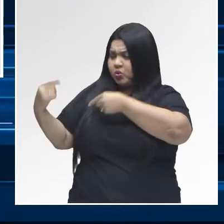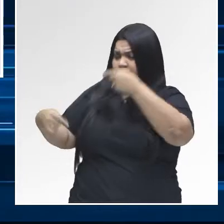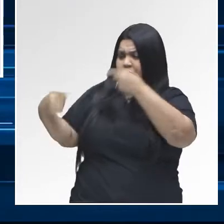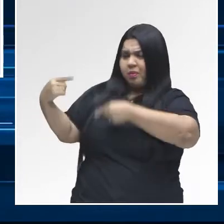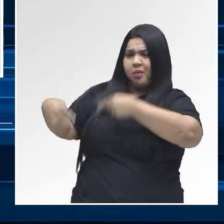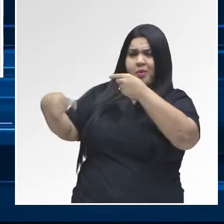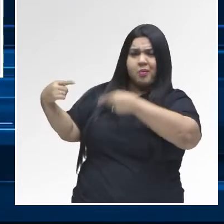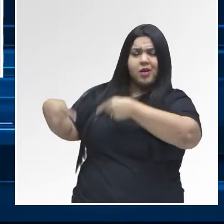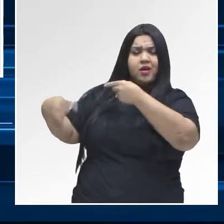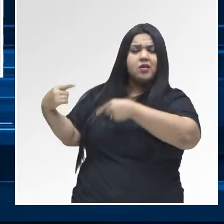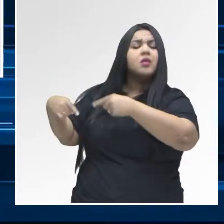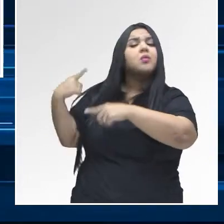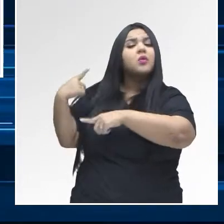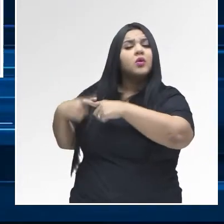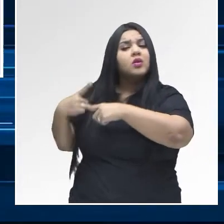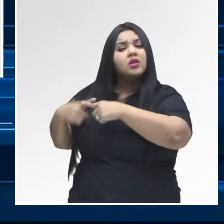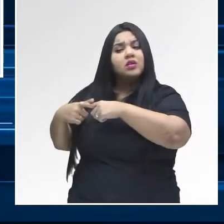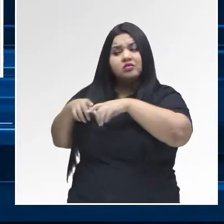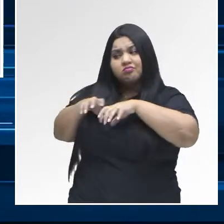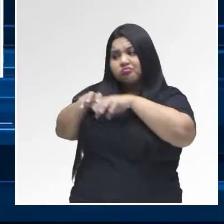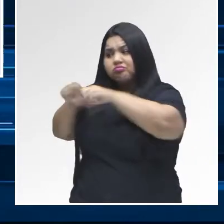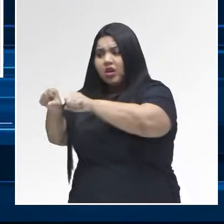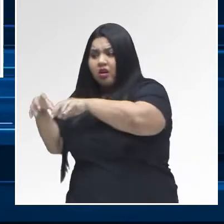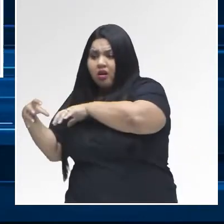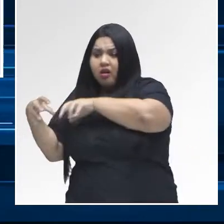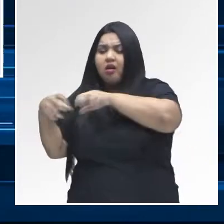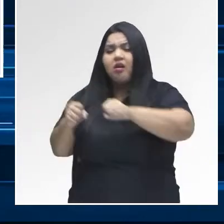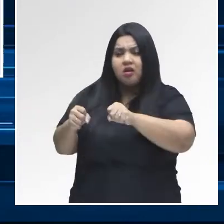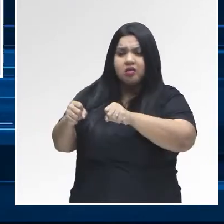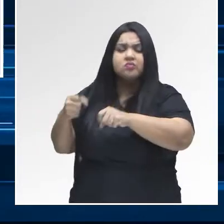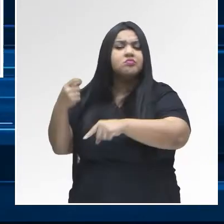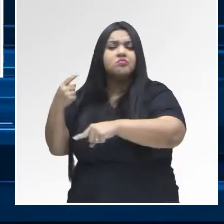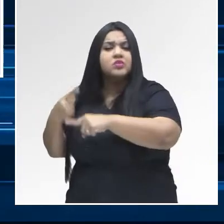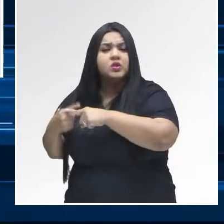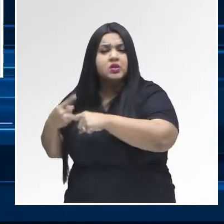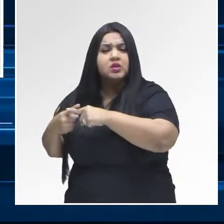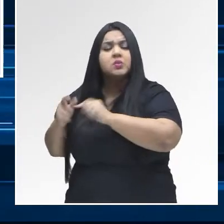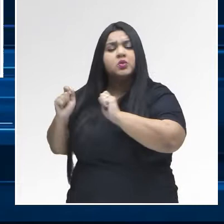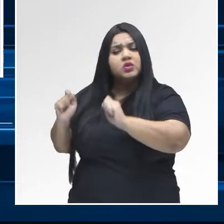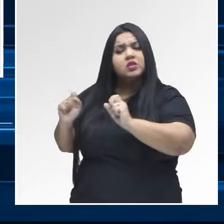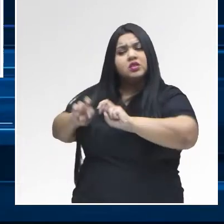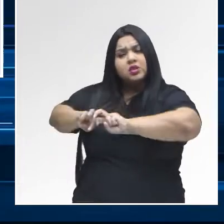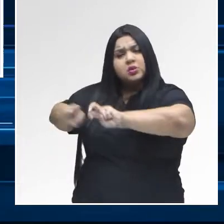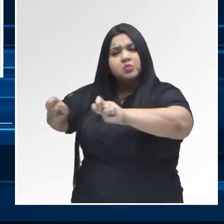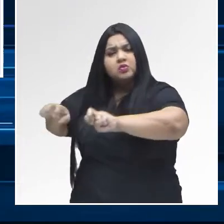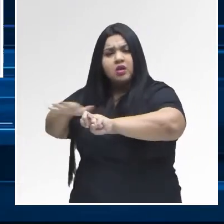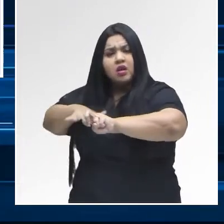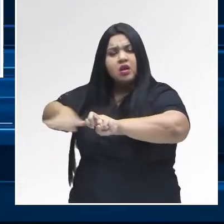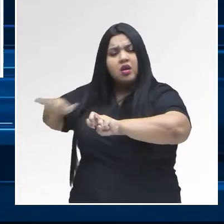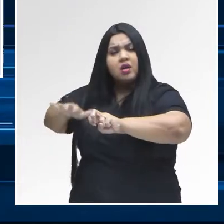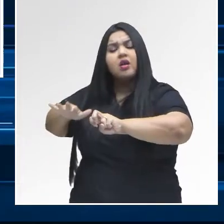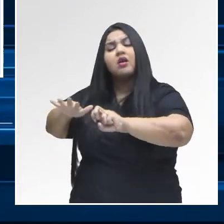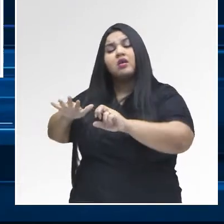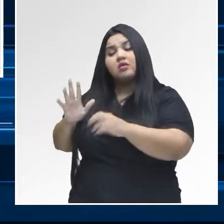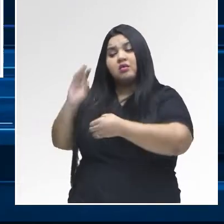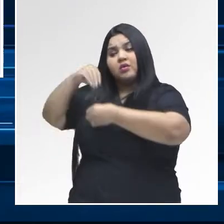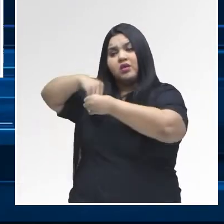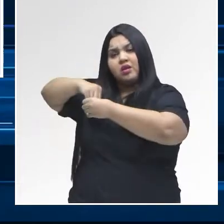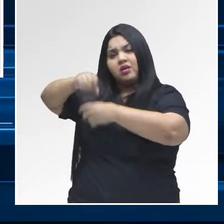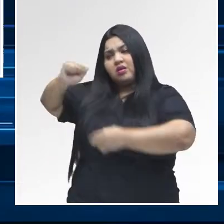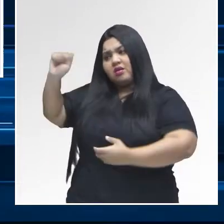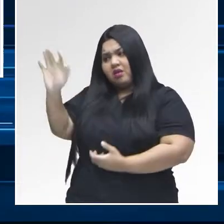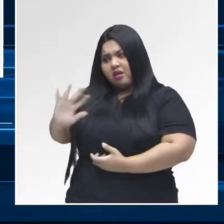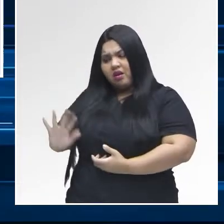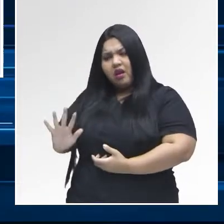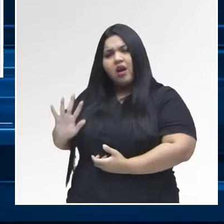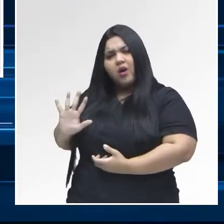conflitos. Por conta de quê? De posse da terra, por posse dos recursos que poderiam ser explorados nessa região. Então, na África, acontecia